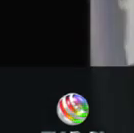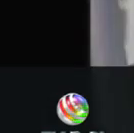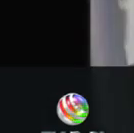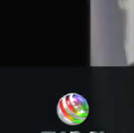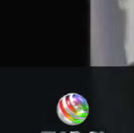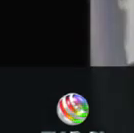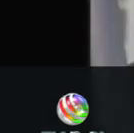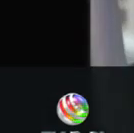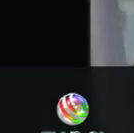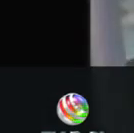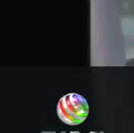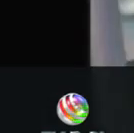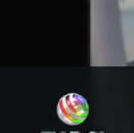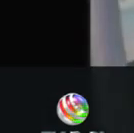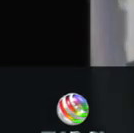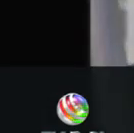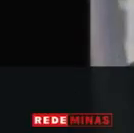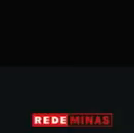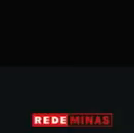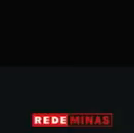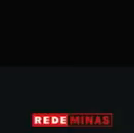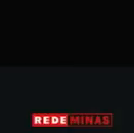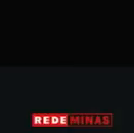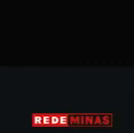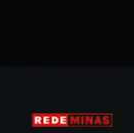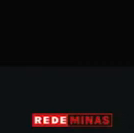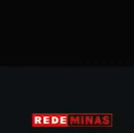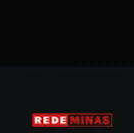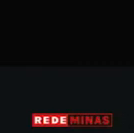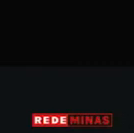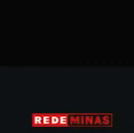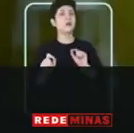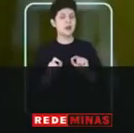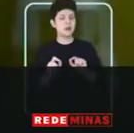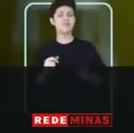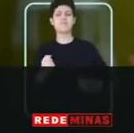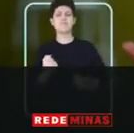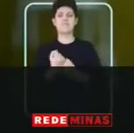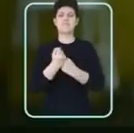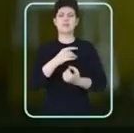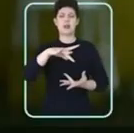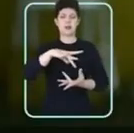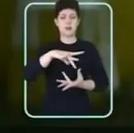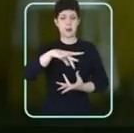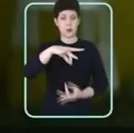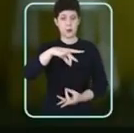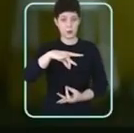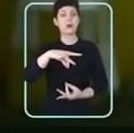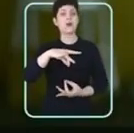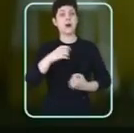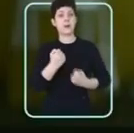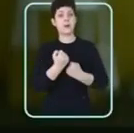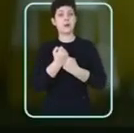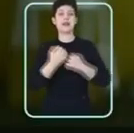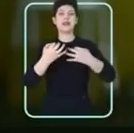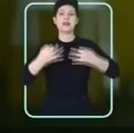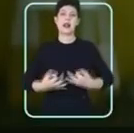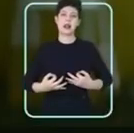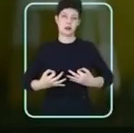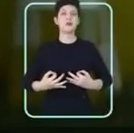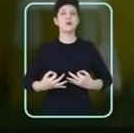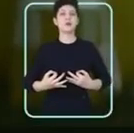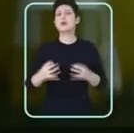Fusca conversível. É. O primeiro. A democracia. Estaremos ao lado do